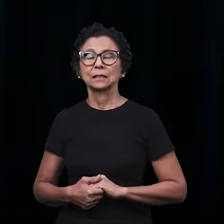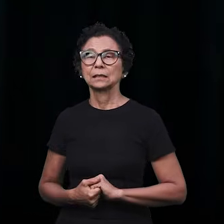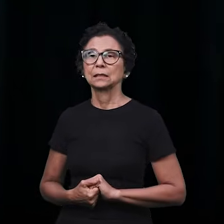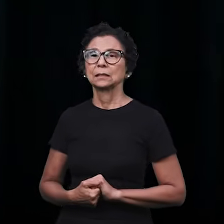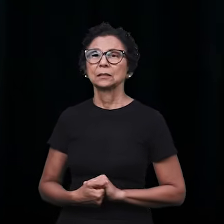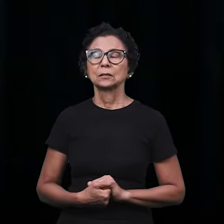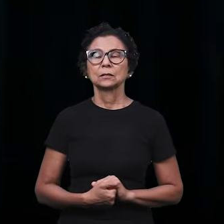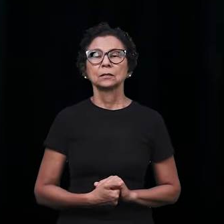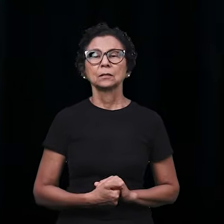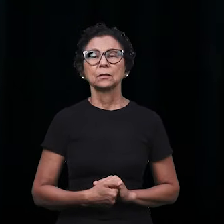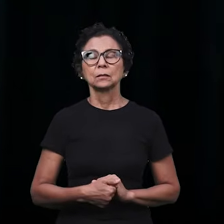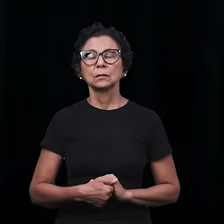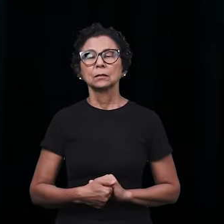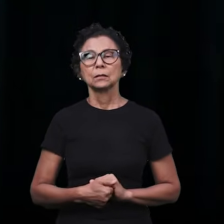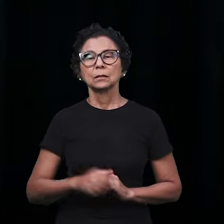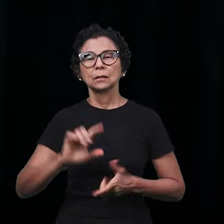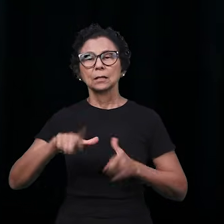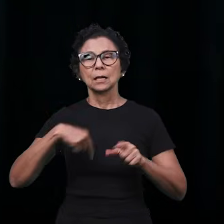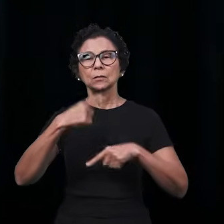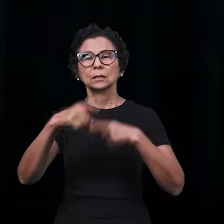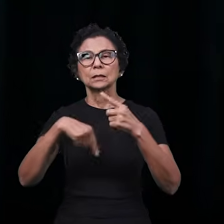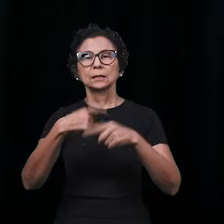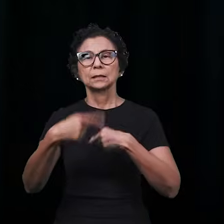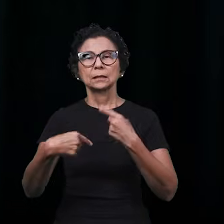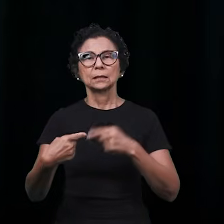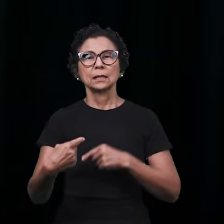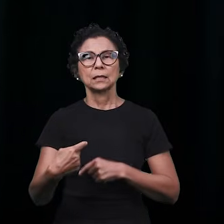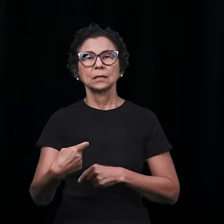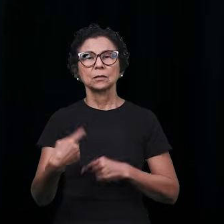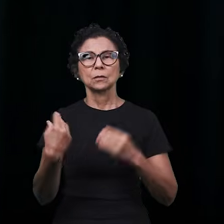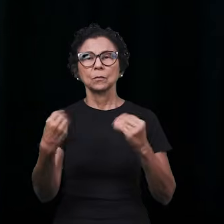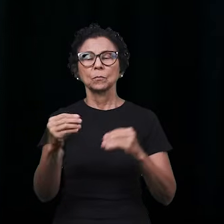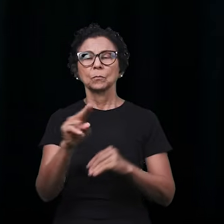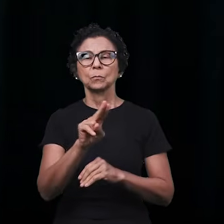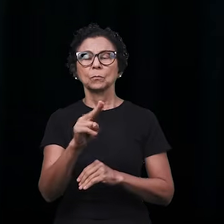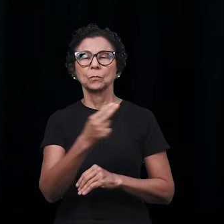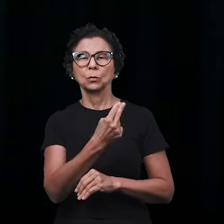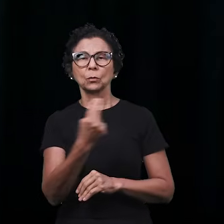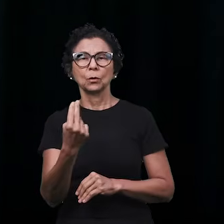Assim porão o meu nome sobre os filhos de Israel e eu os